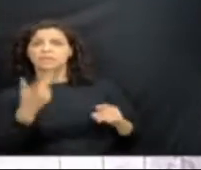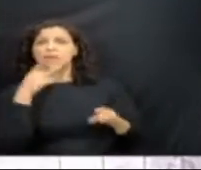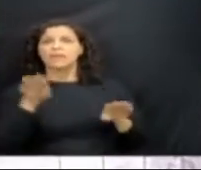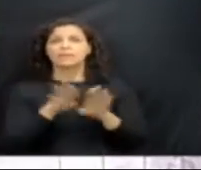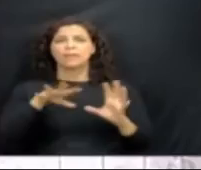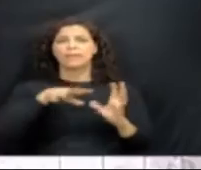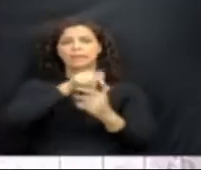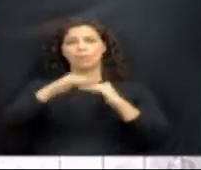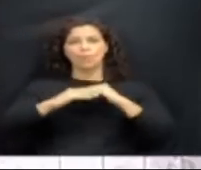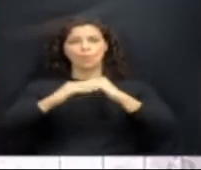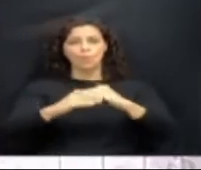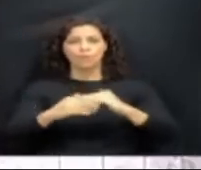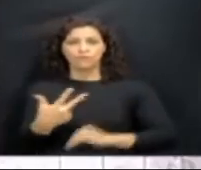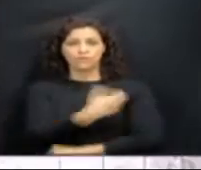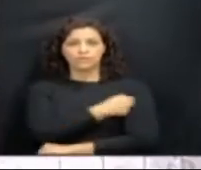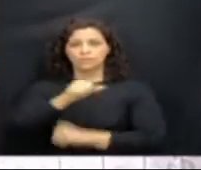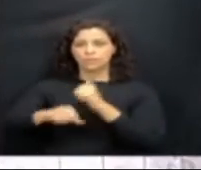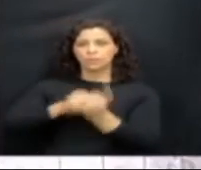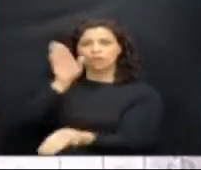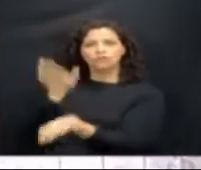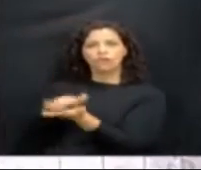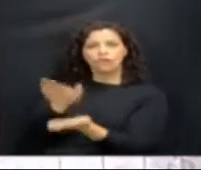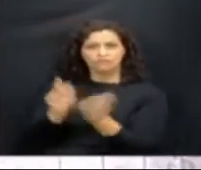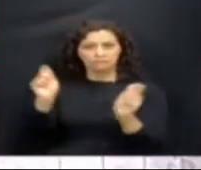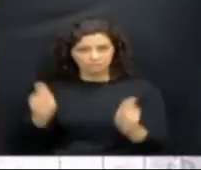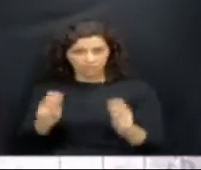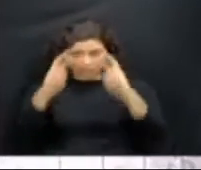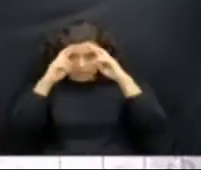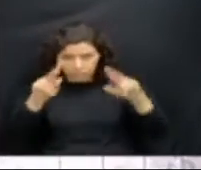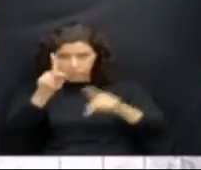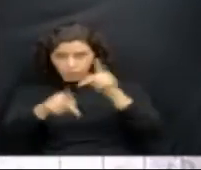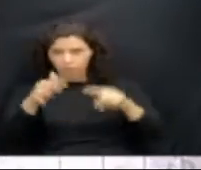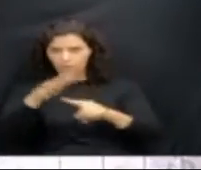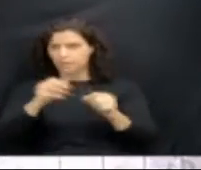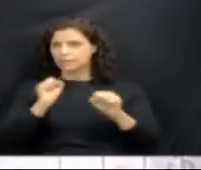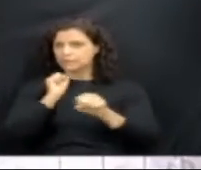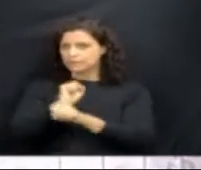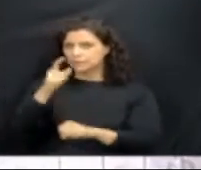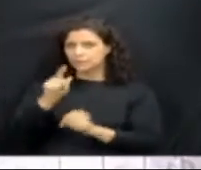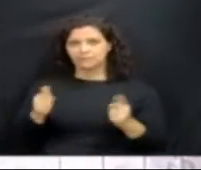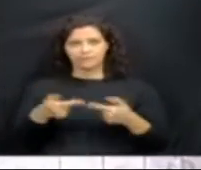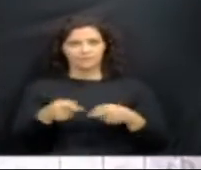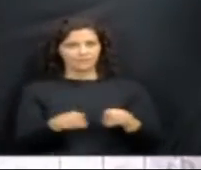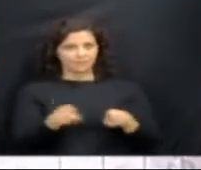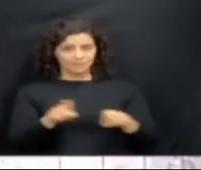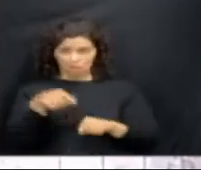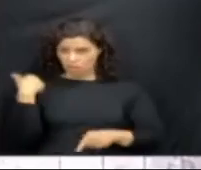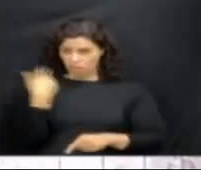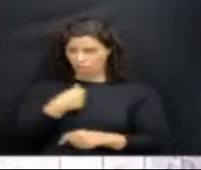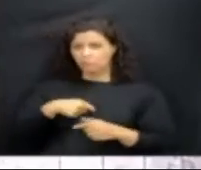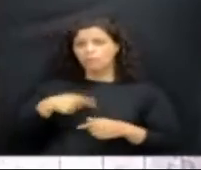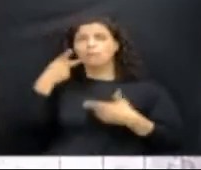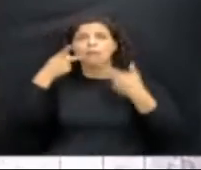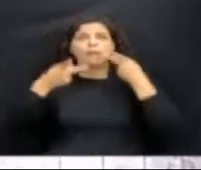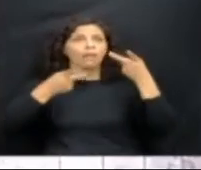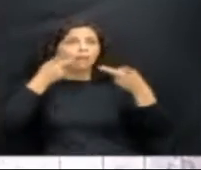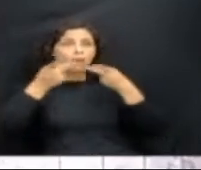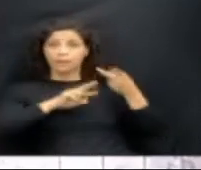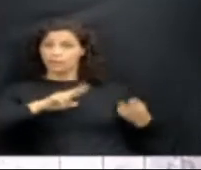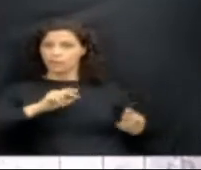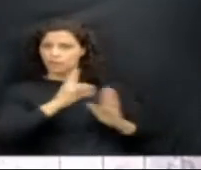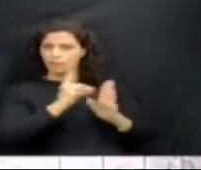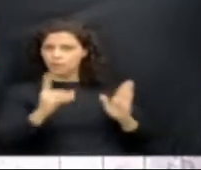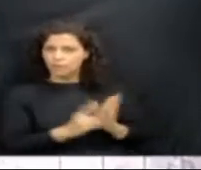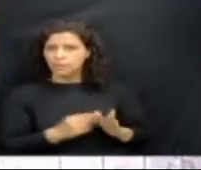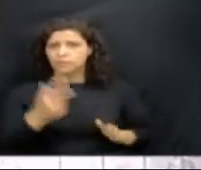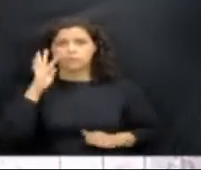quem toma vacina vira jacaré. Será que é esse respeito que o povo paranense espera dessa casa? Palavras e não documentos? Eu